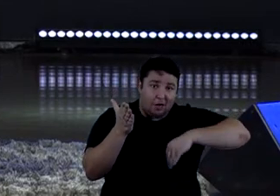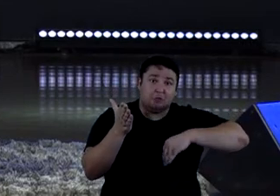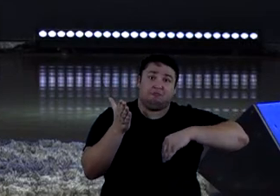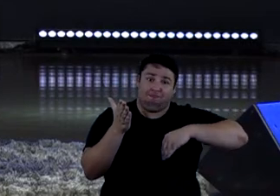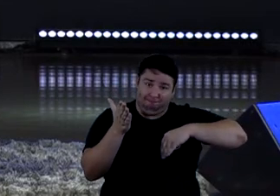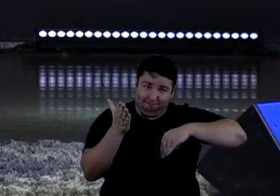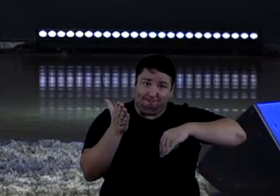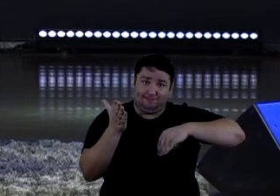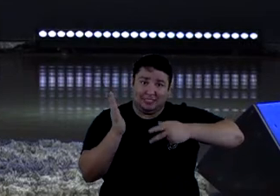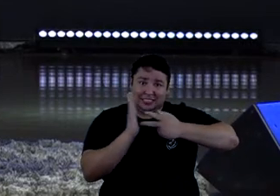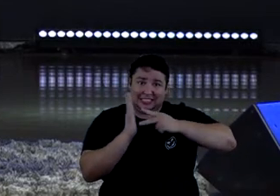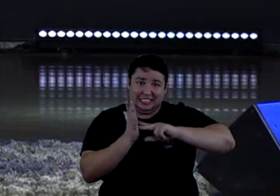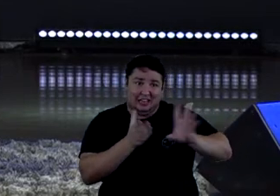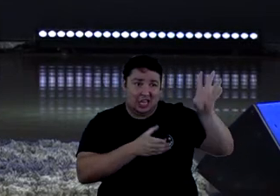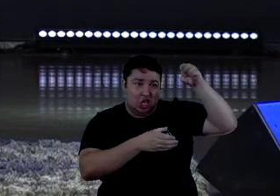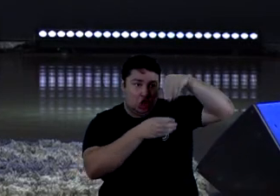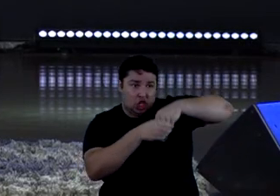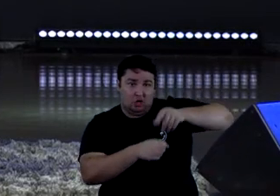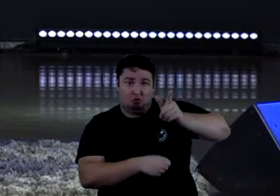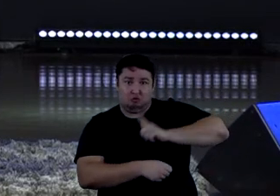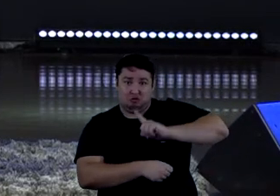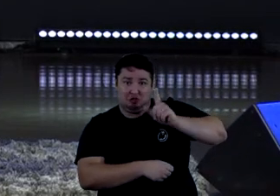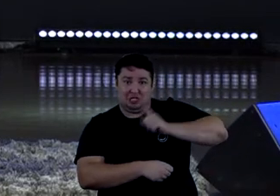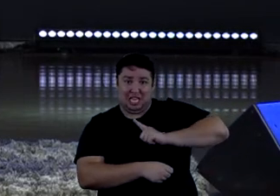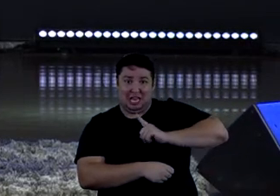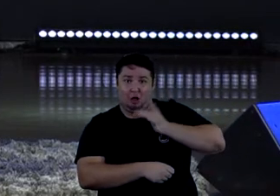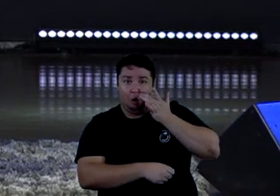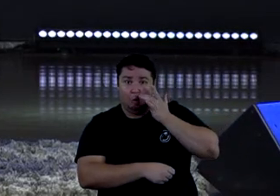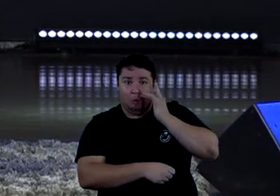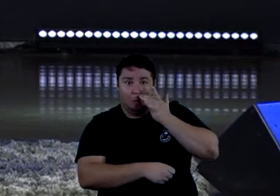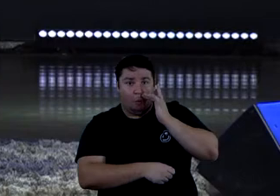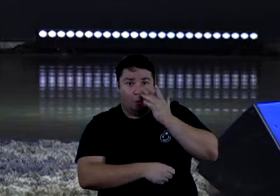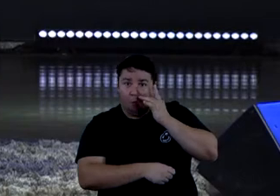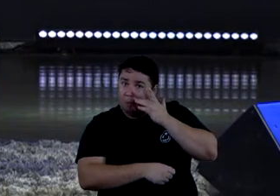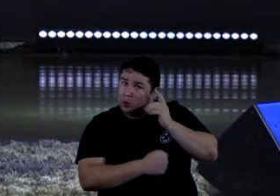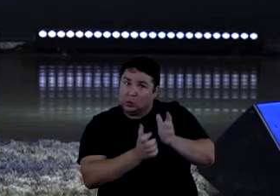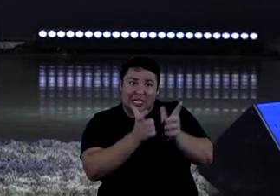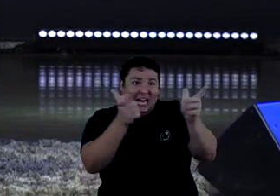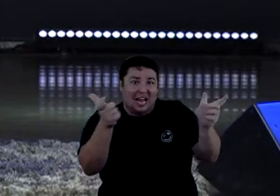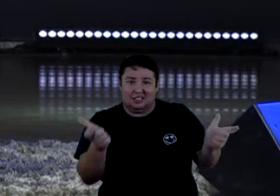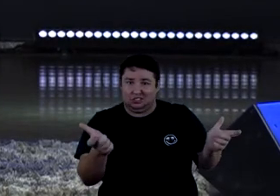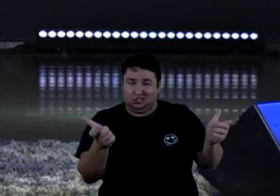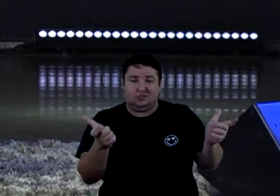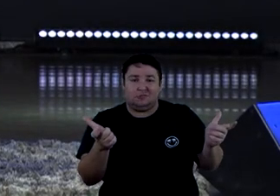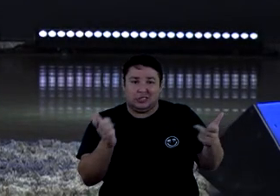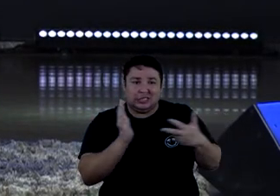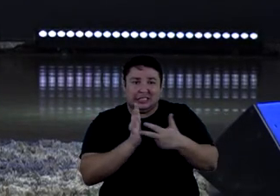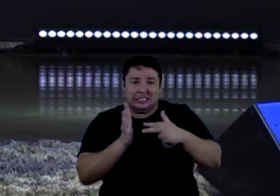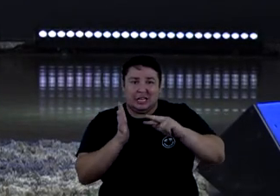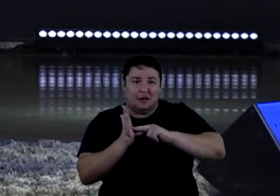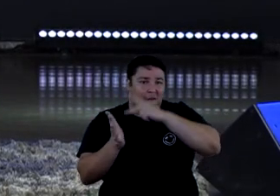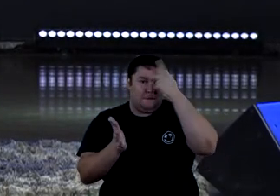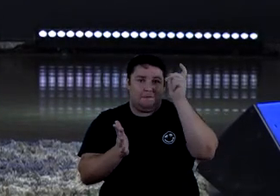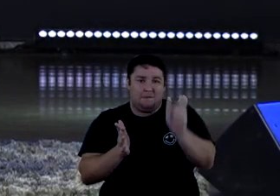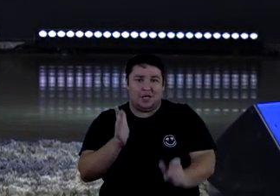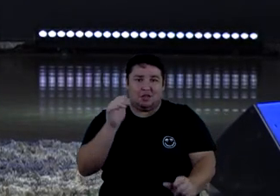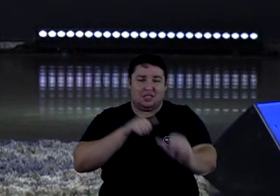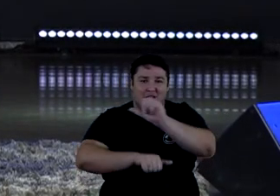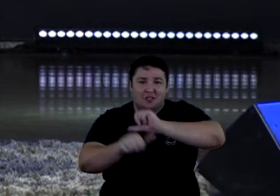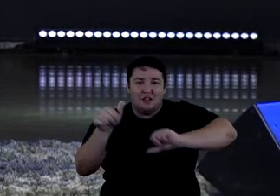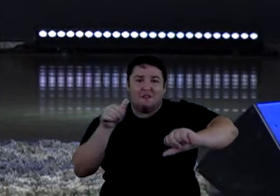que carregam um grande tesouro. Essa é a definição da pessoa que está sendo transformada.